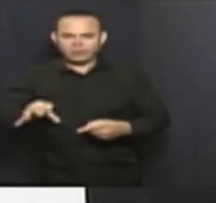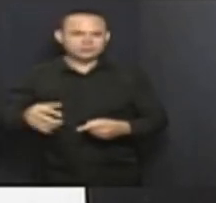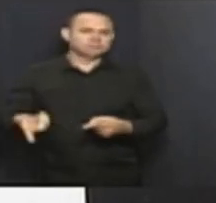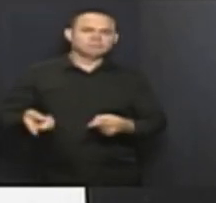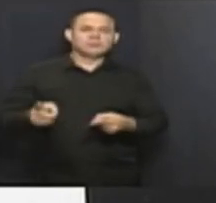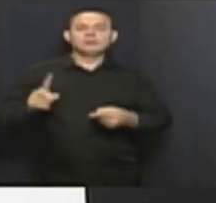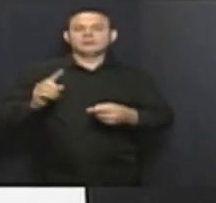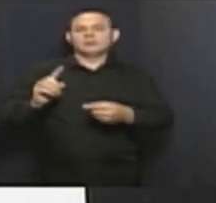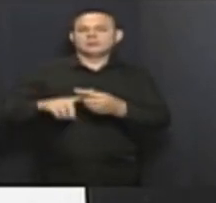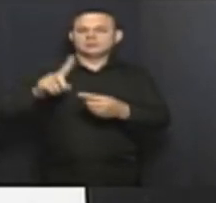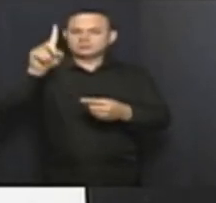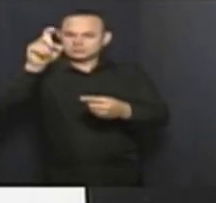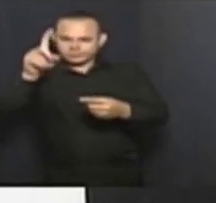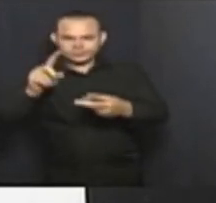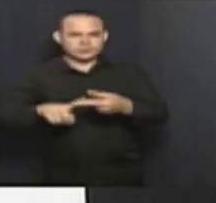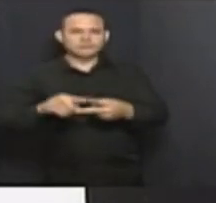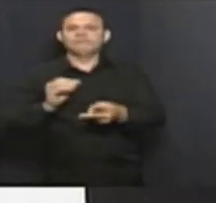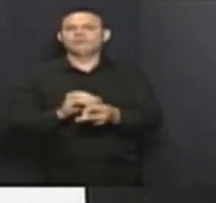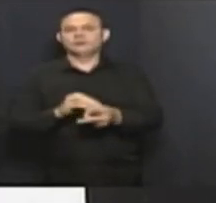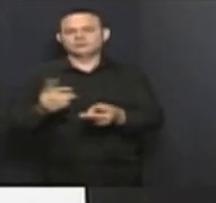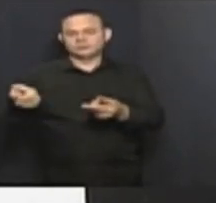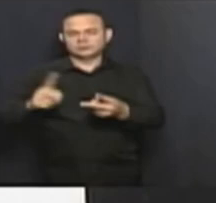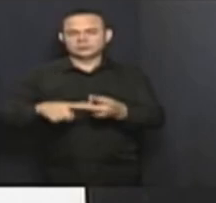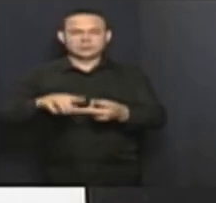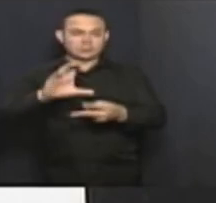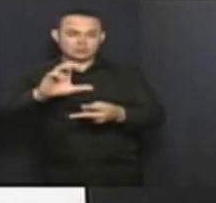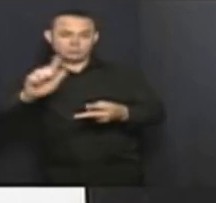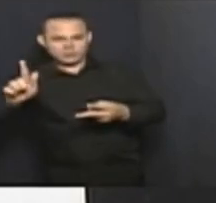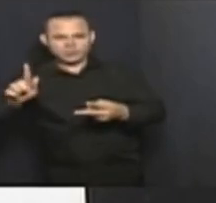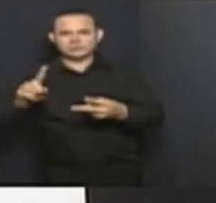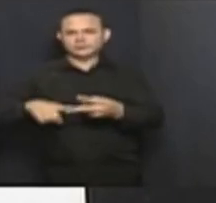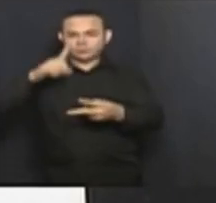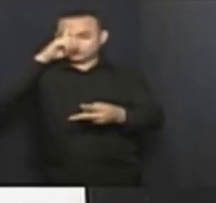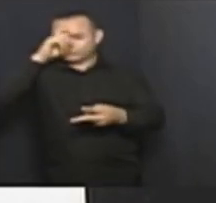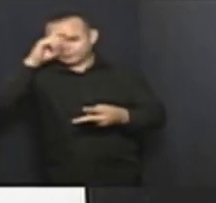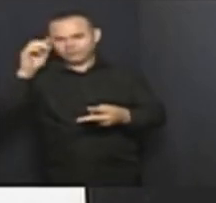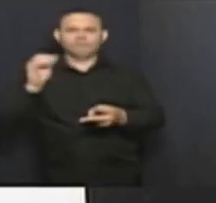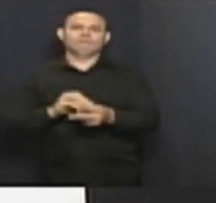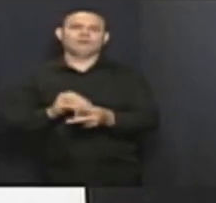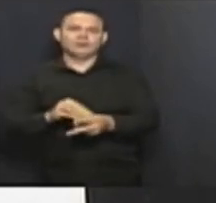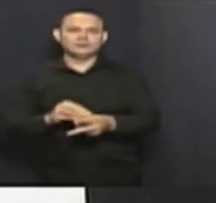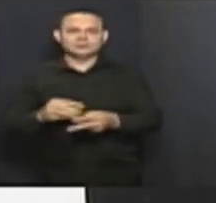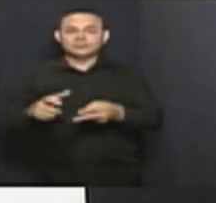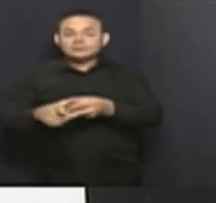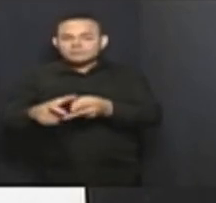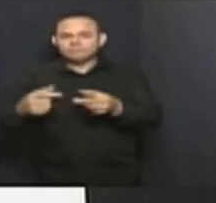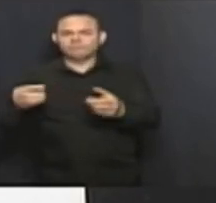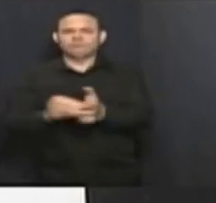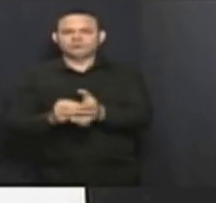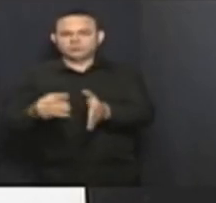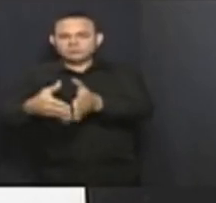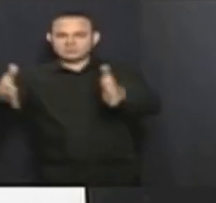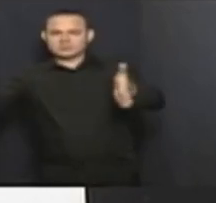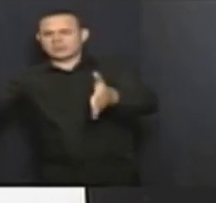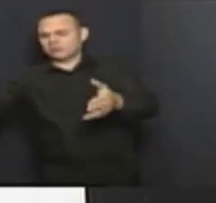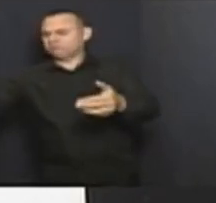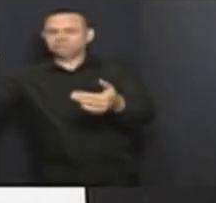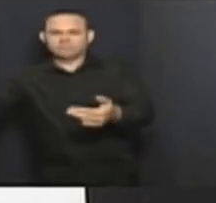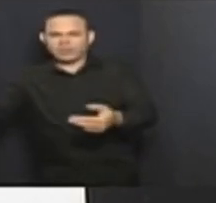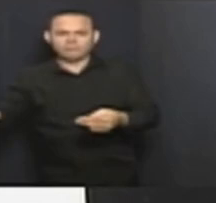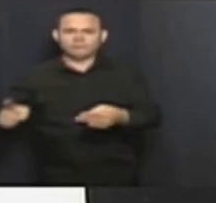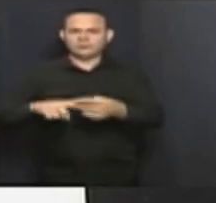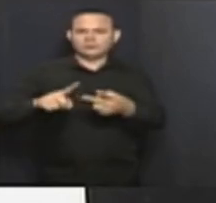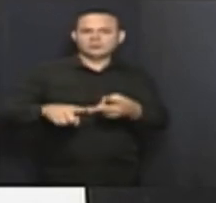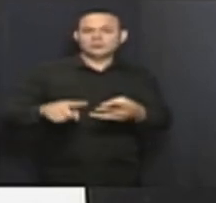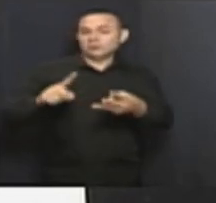regional de campo grande ele ficou na promessa também que seria aumentado e não ouvi isto o hospital